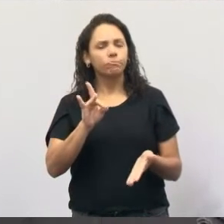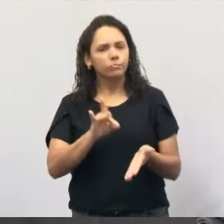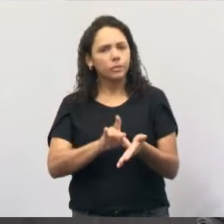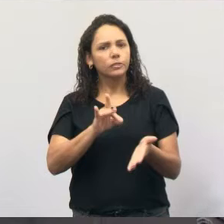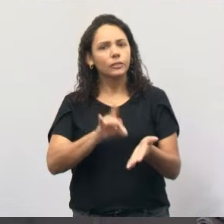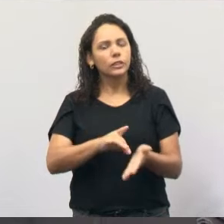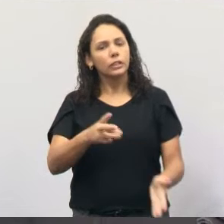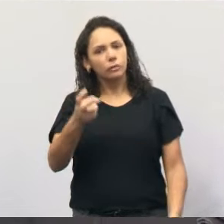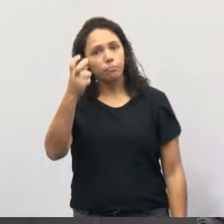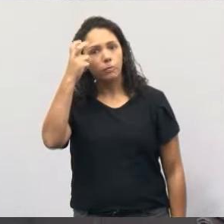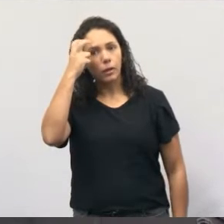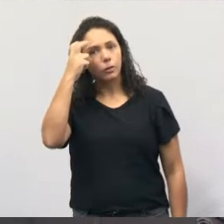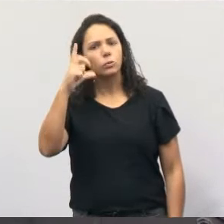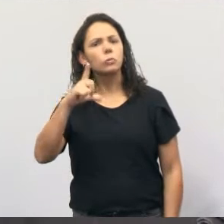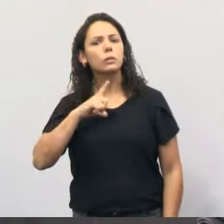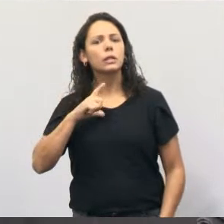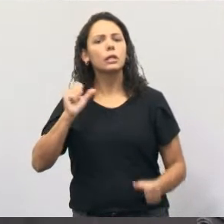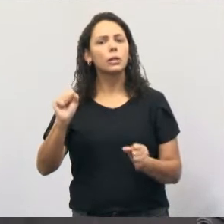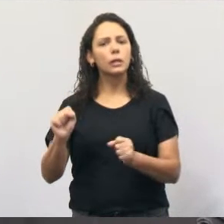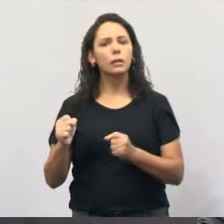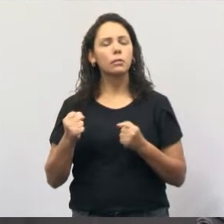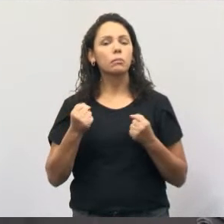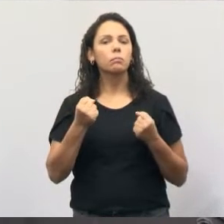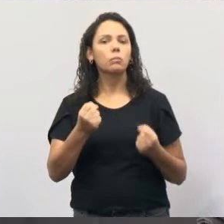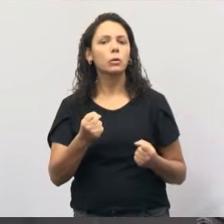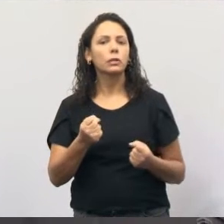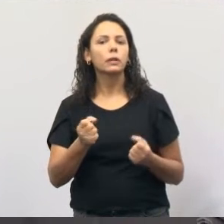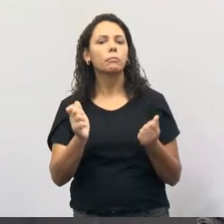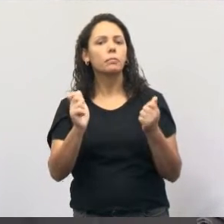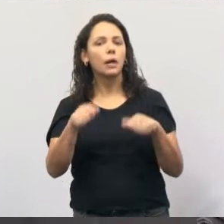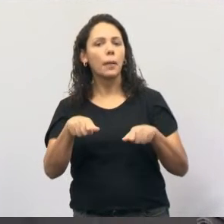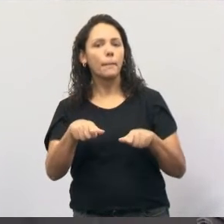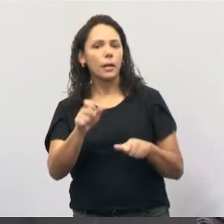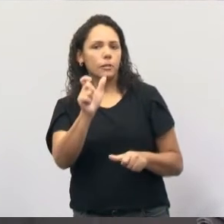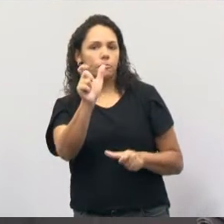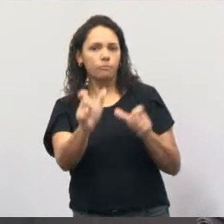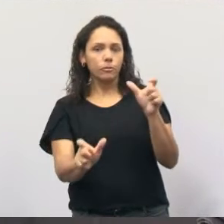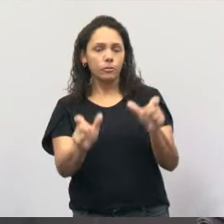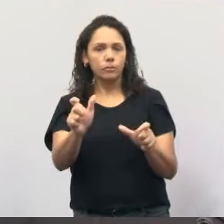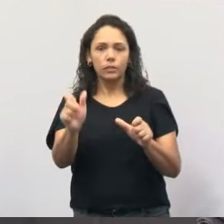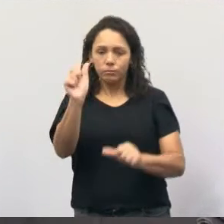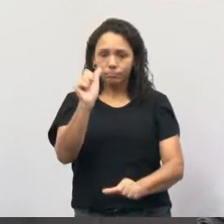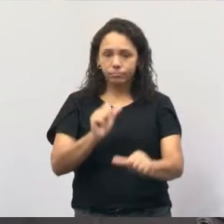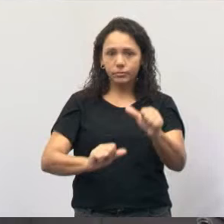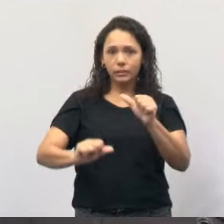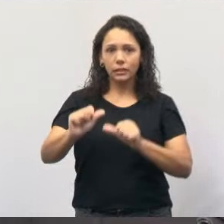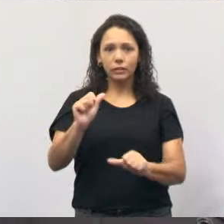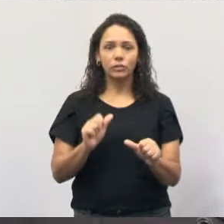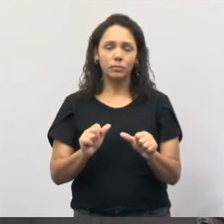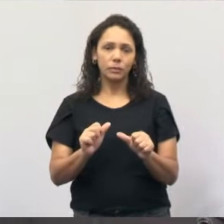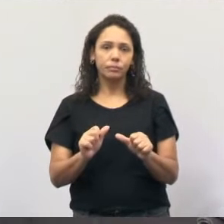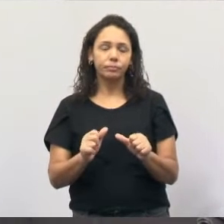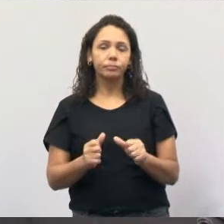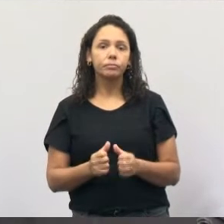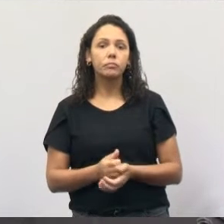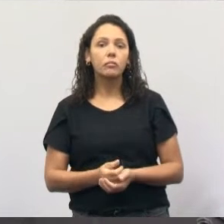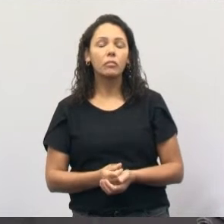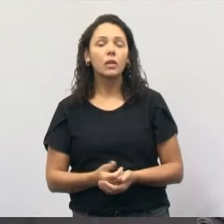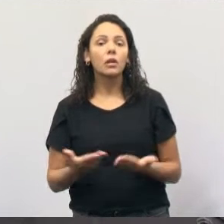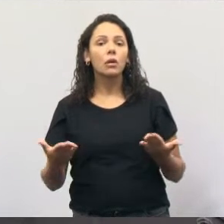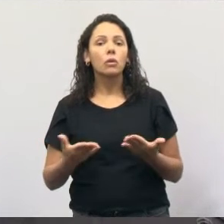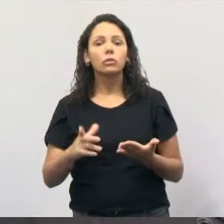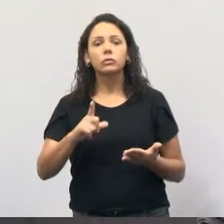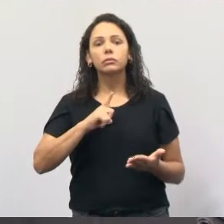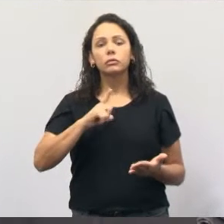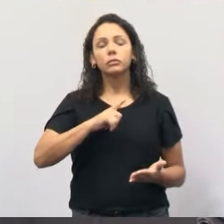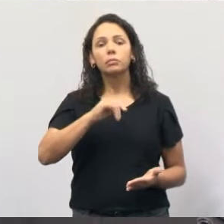poder, não é, como ferramenta de transformar a vida das pessoas. Nesse caso aí, a educação. A gente teve hoje um exemplo